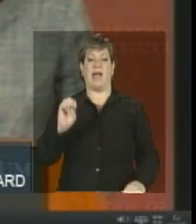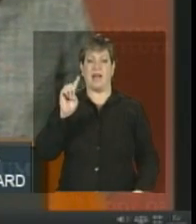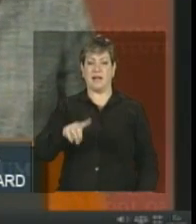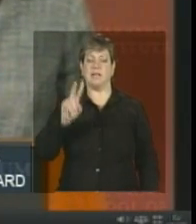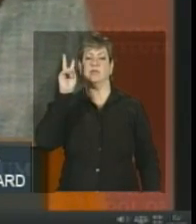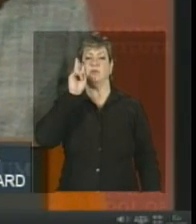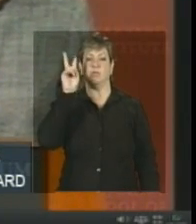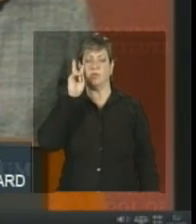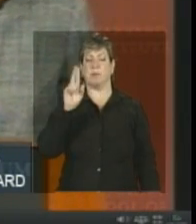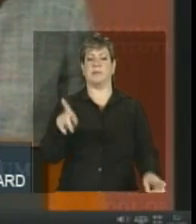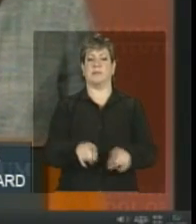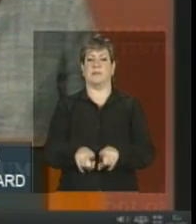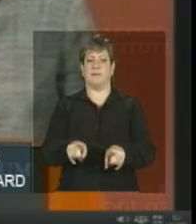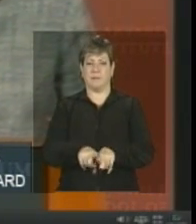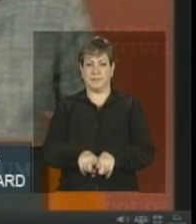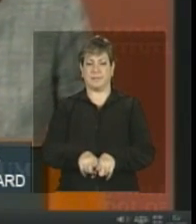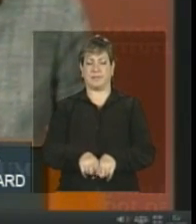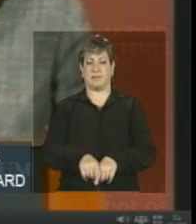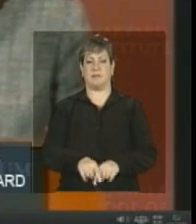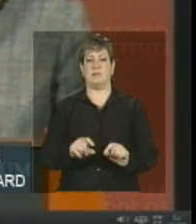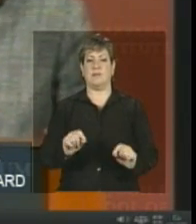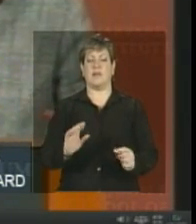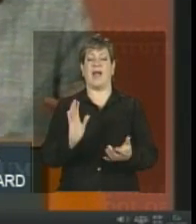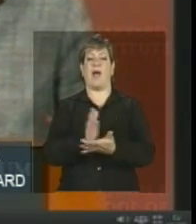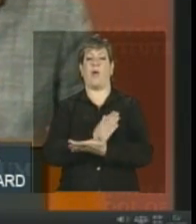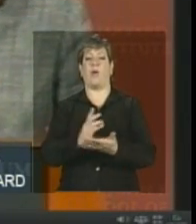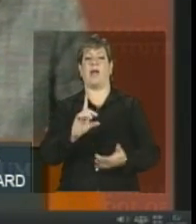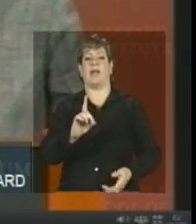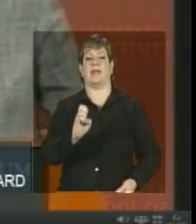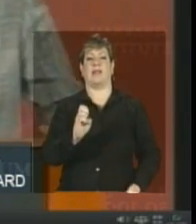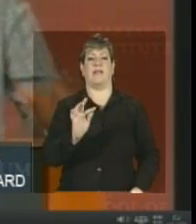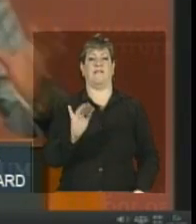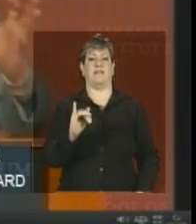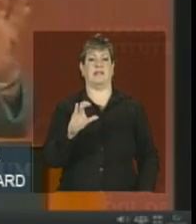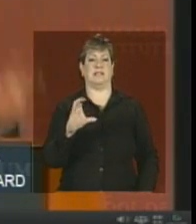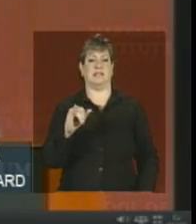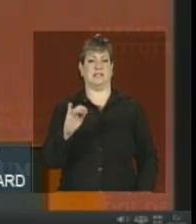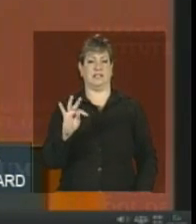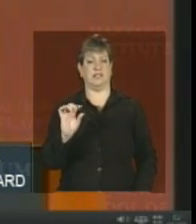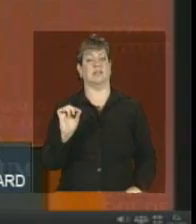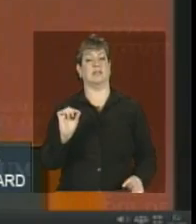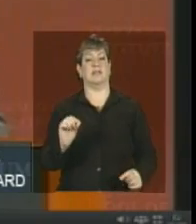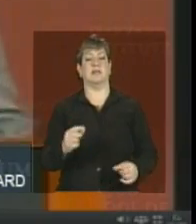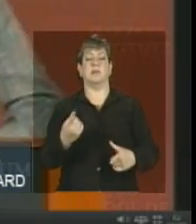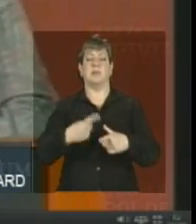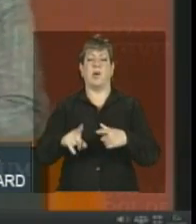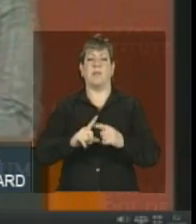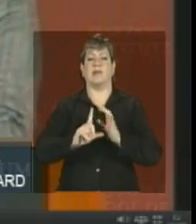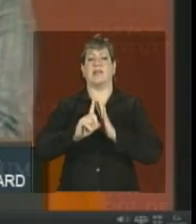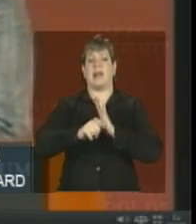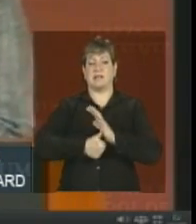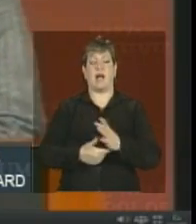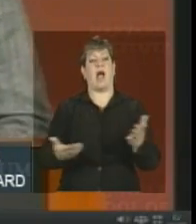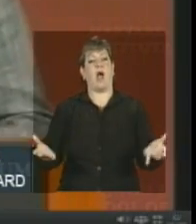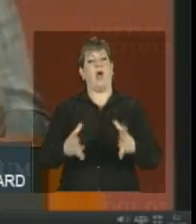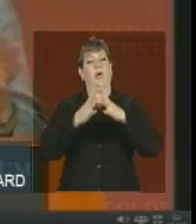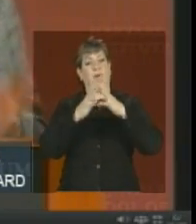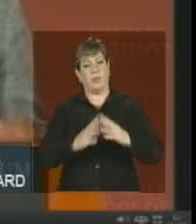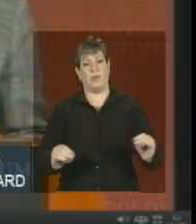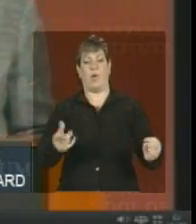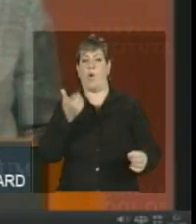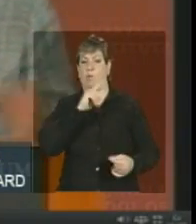também de assegurar que alguns déficits que nós temos sejam resolvidos, que alguns modelos